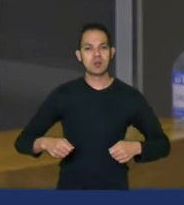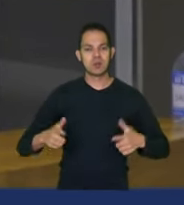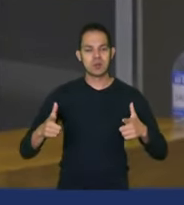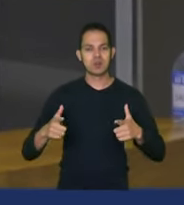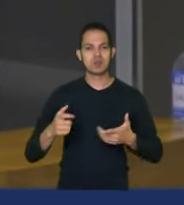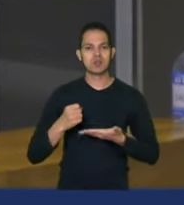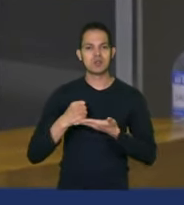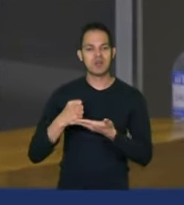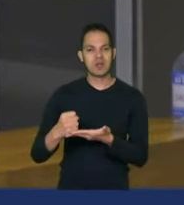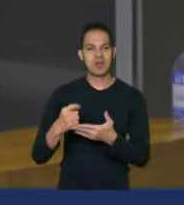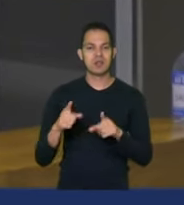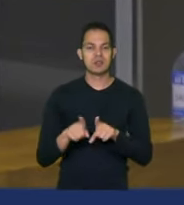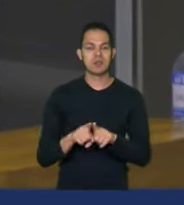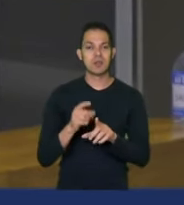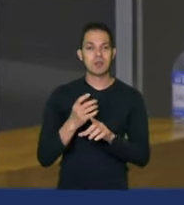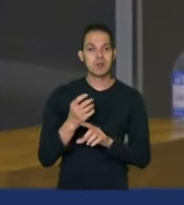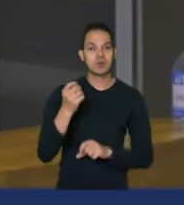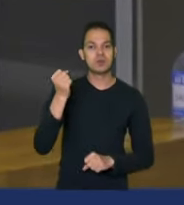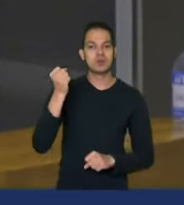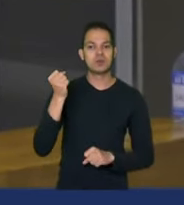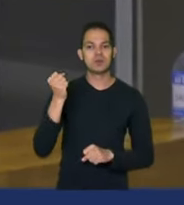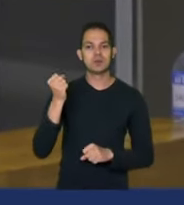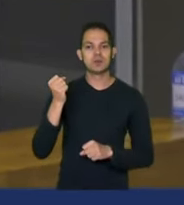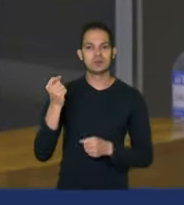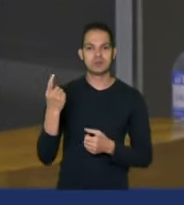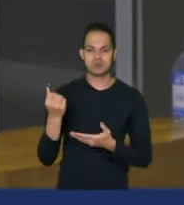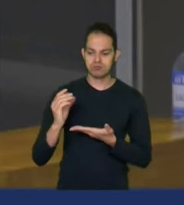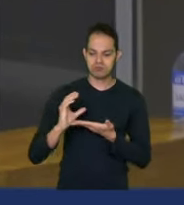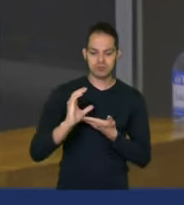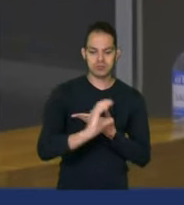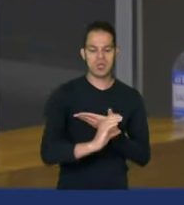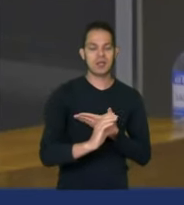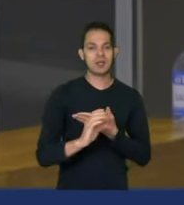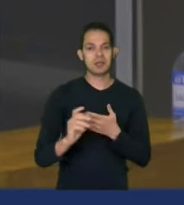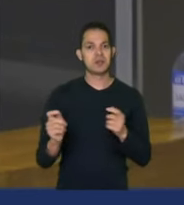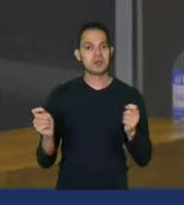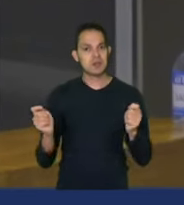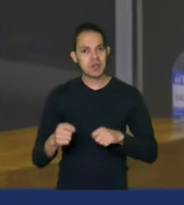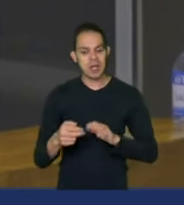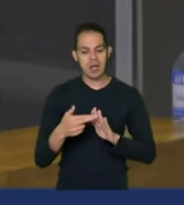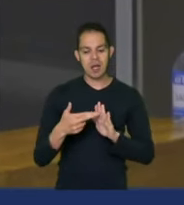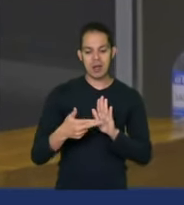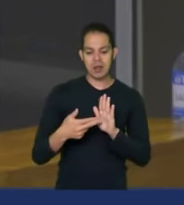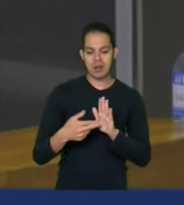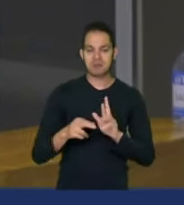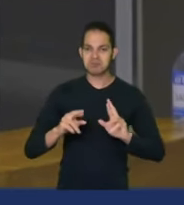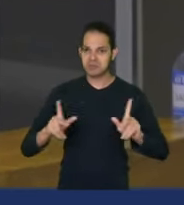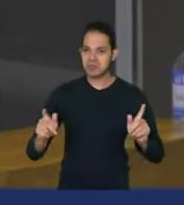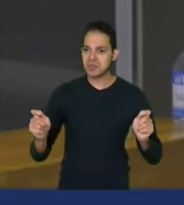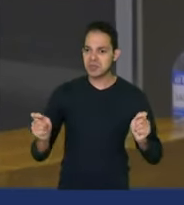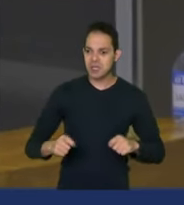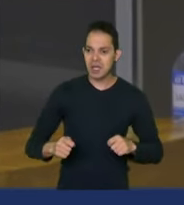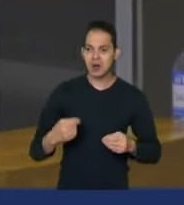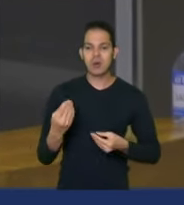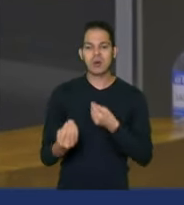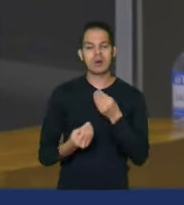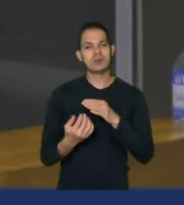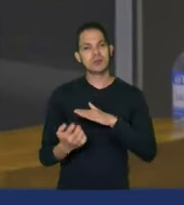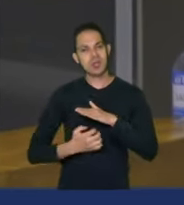a margem de lucro dos importadores. Então, é possível ter uma regulação diferente via atuação da empresa e